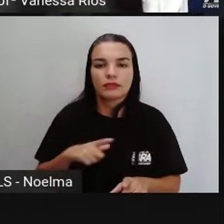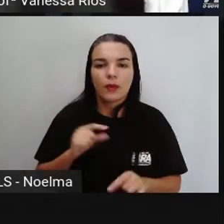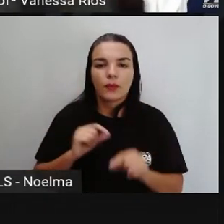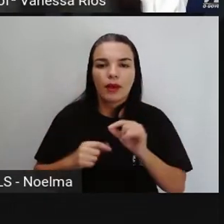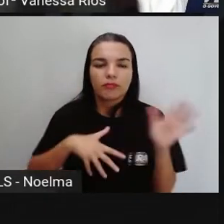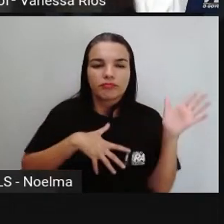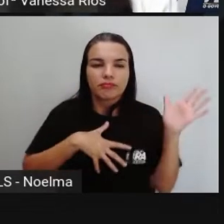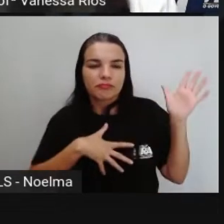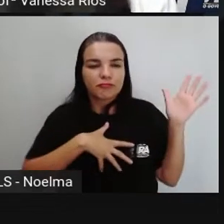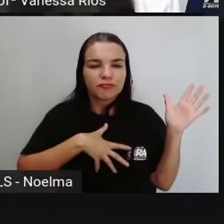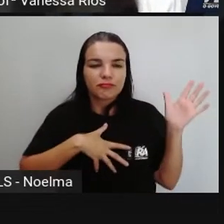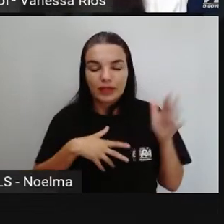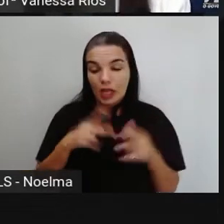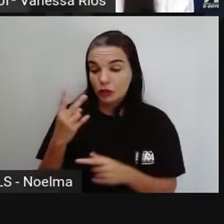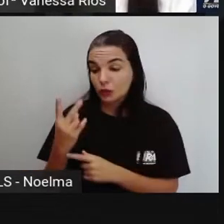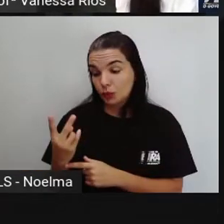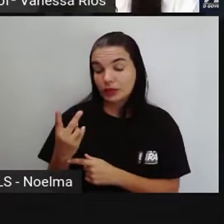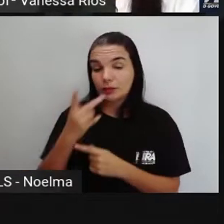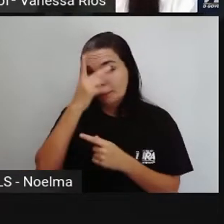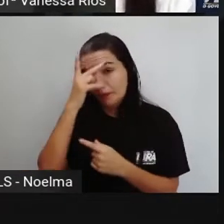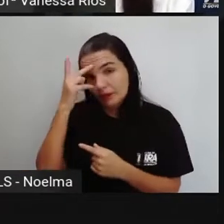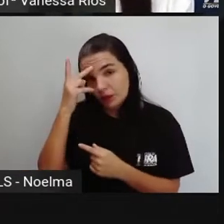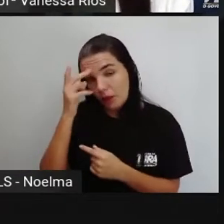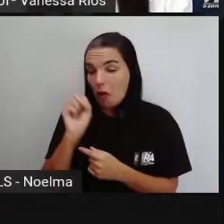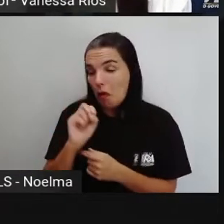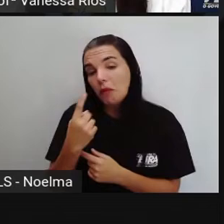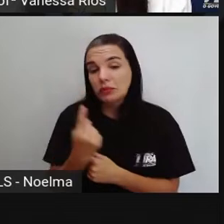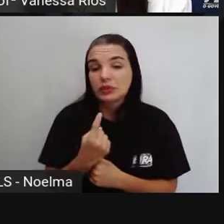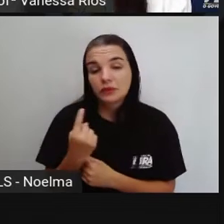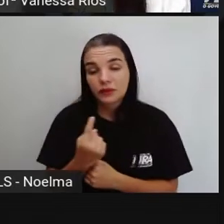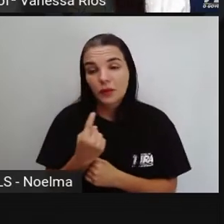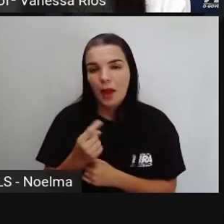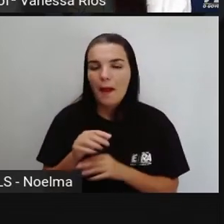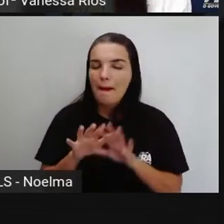né? Por casal ou dançado individualmente, mas que